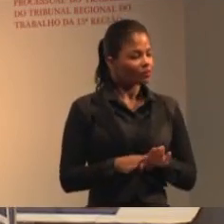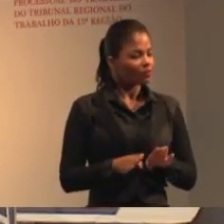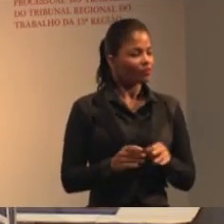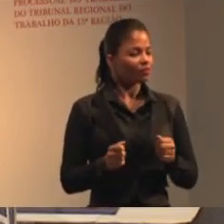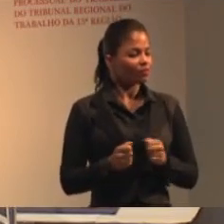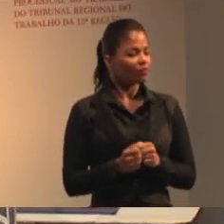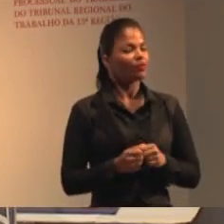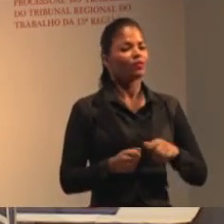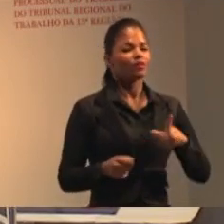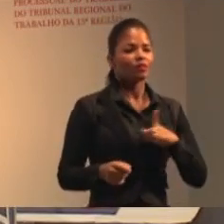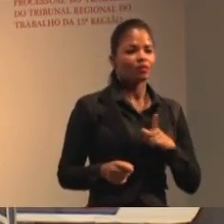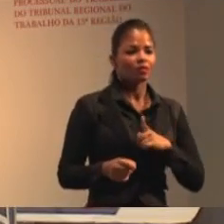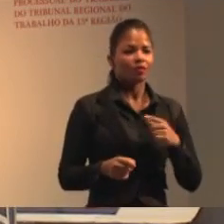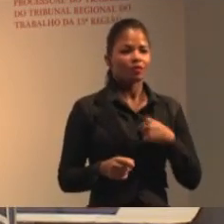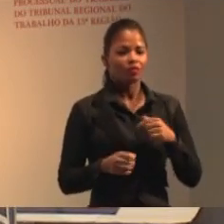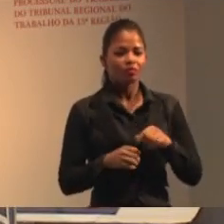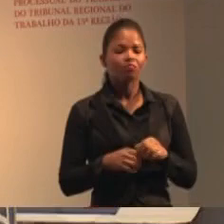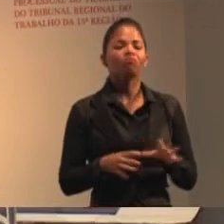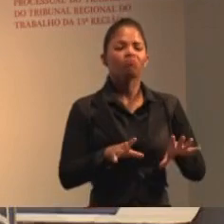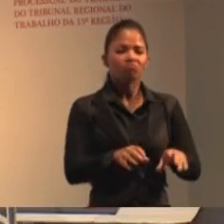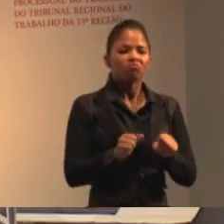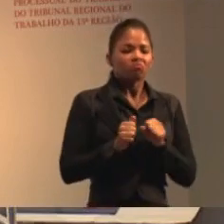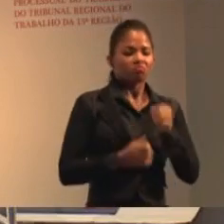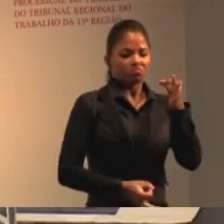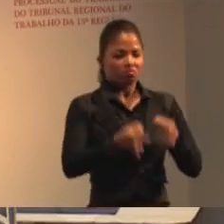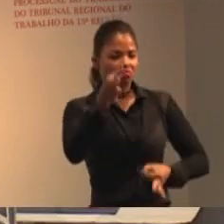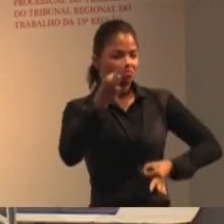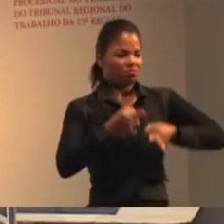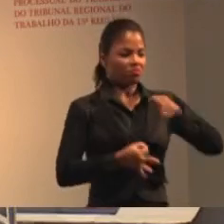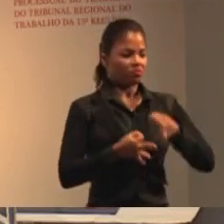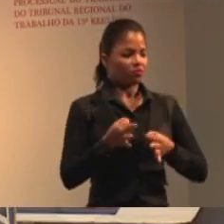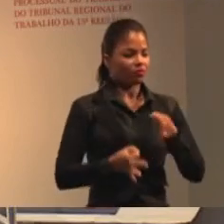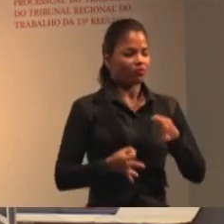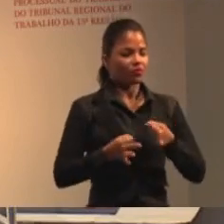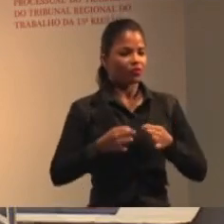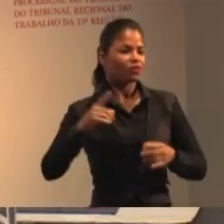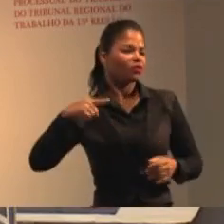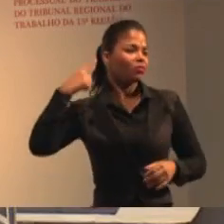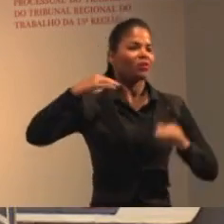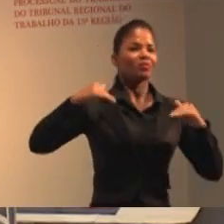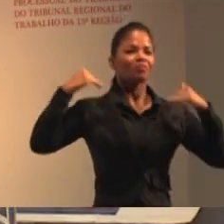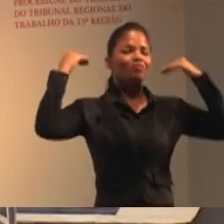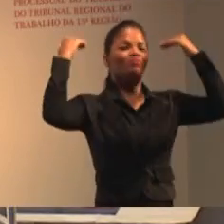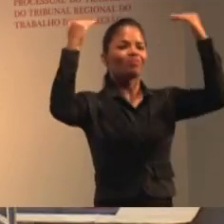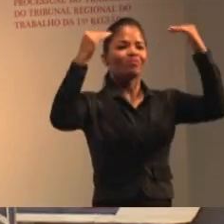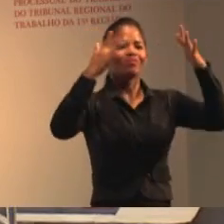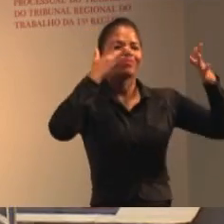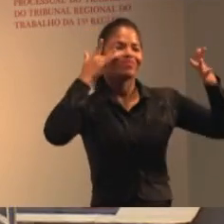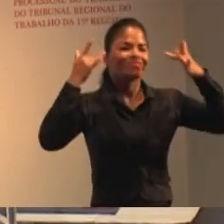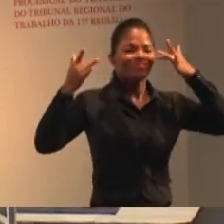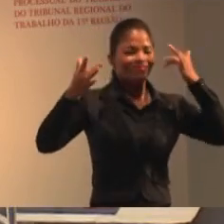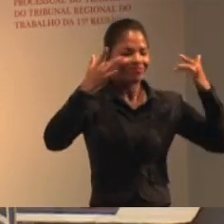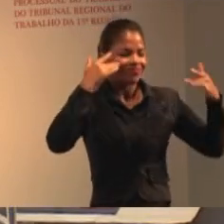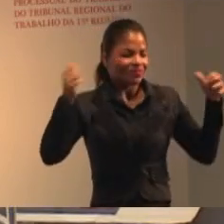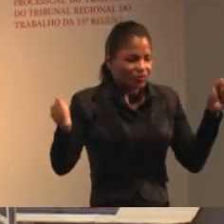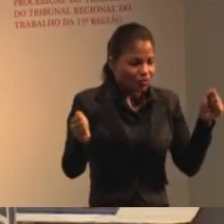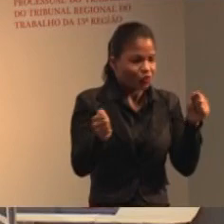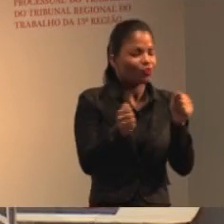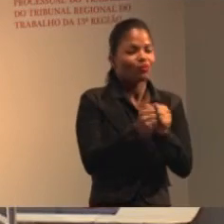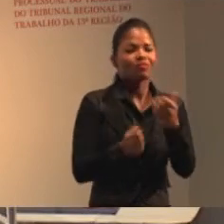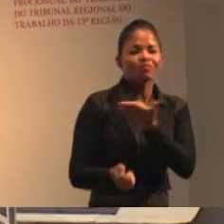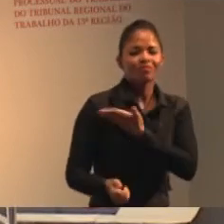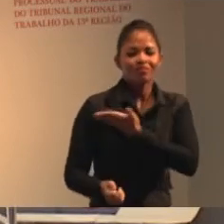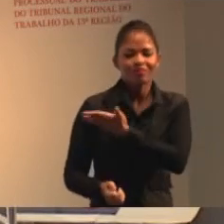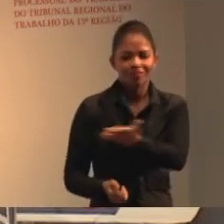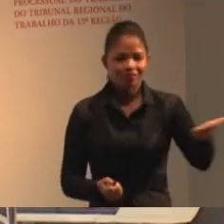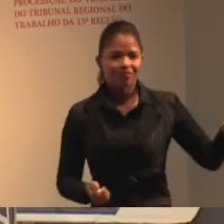emblematicamente, tendo eu tomado posse como desembargadora neste teatro, juntamente com os meus